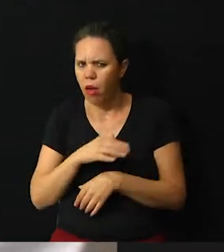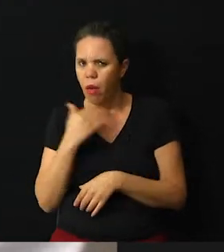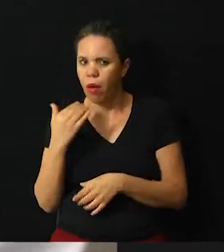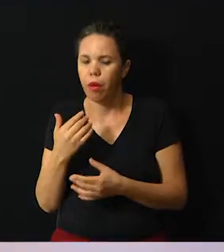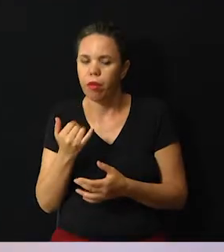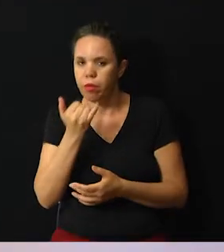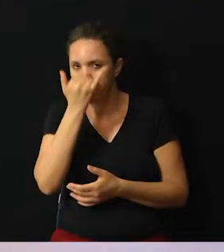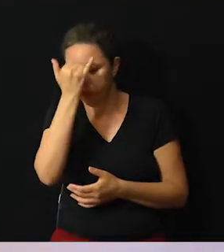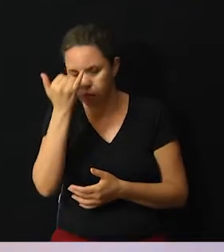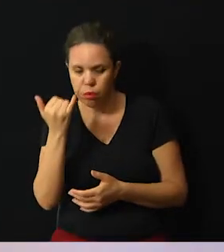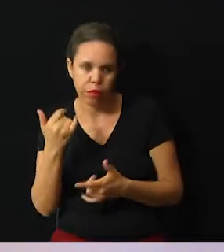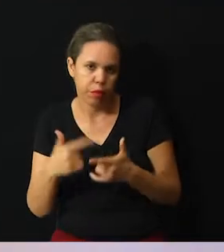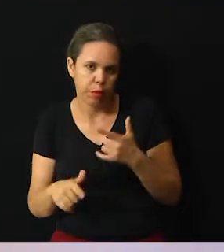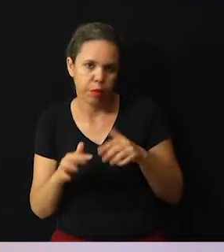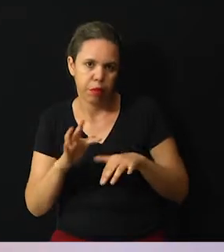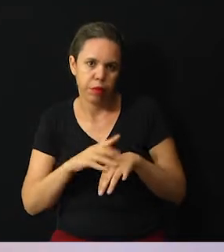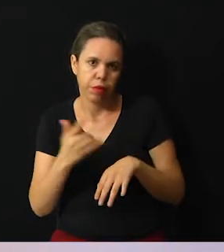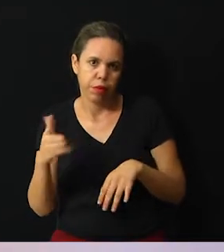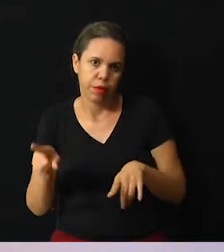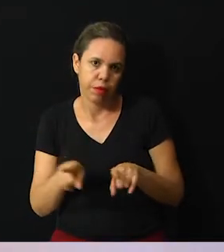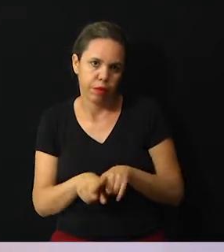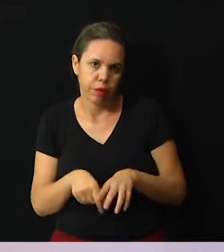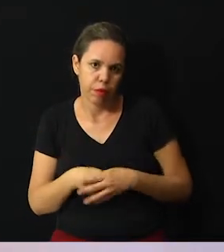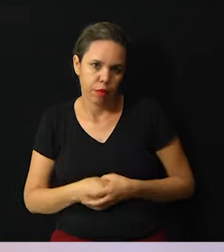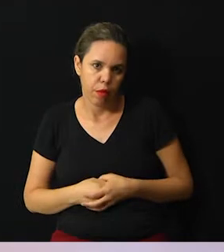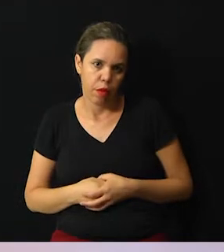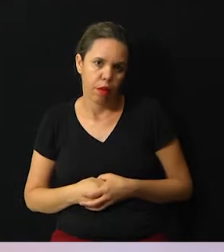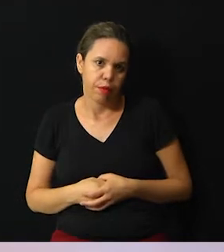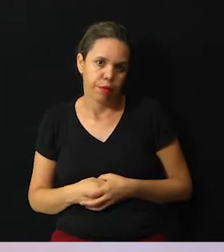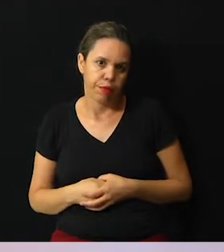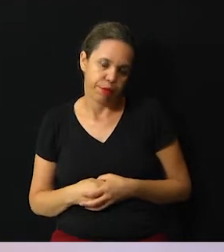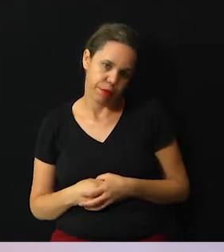fatal. E com isso ela pode desenvolver outras doenças também, doutor?